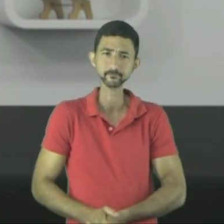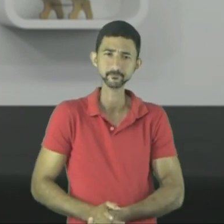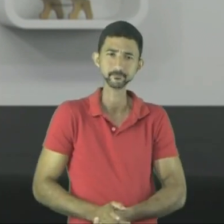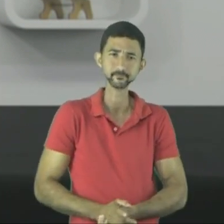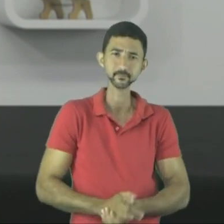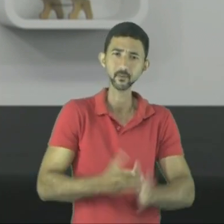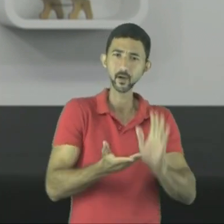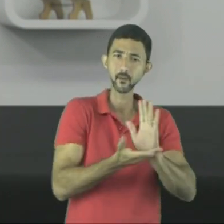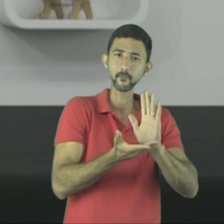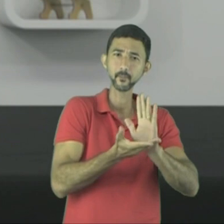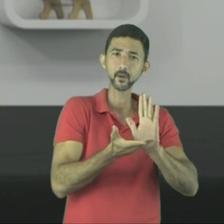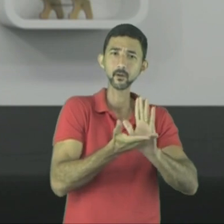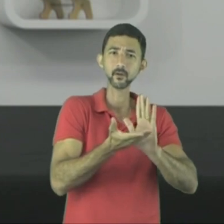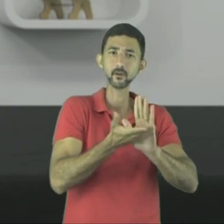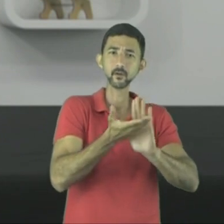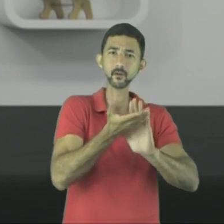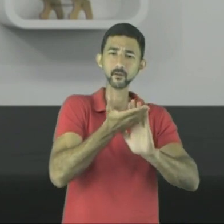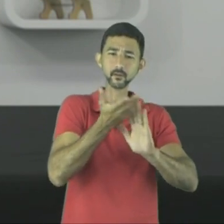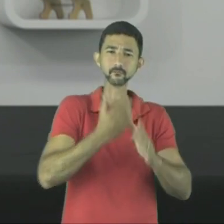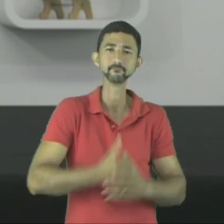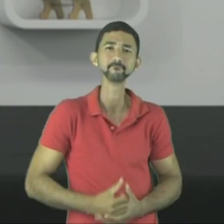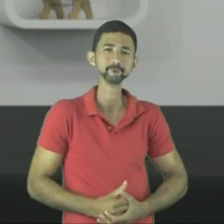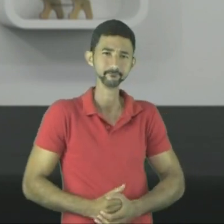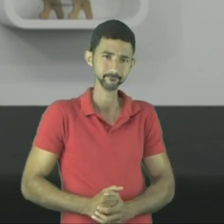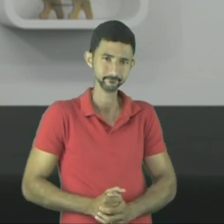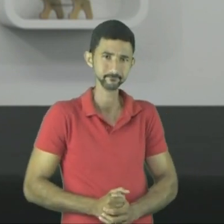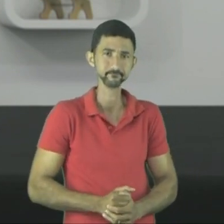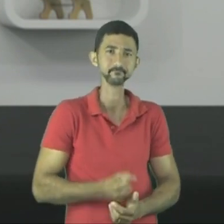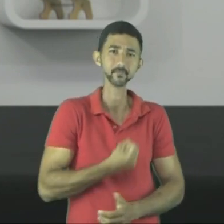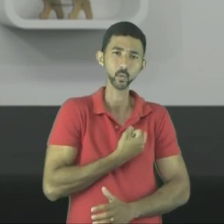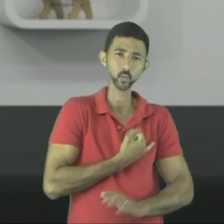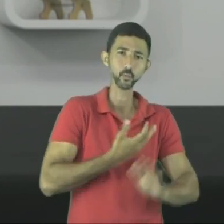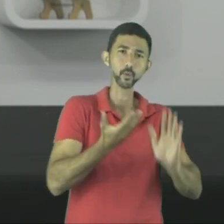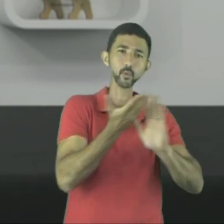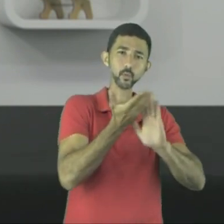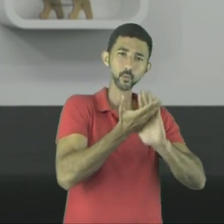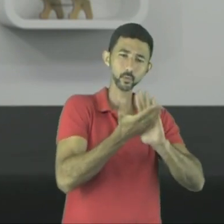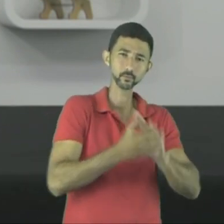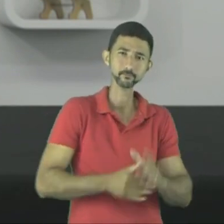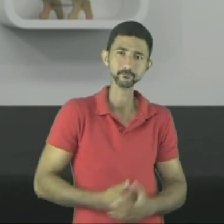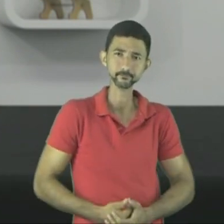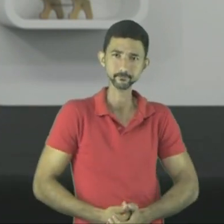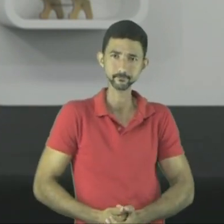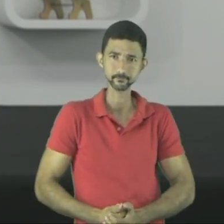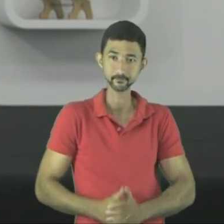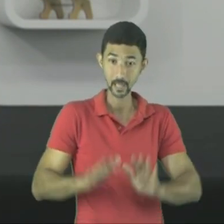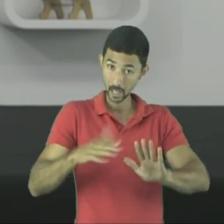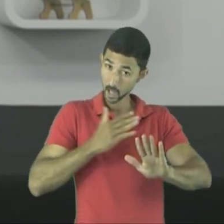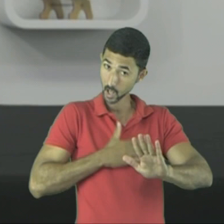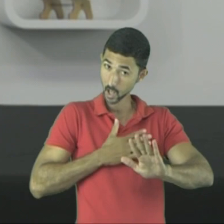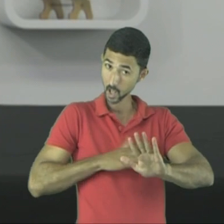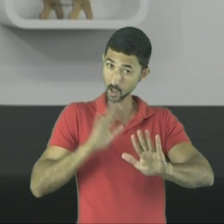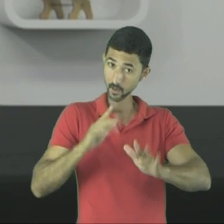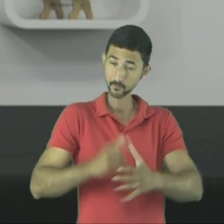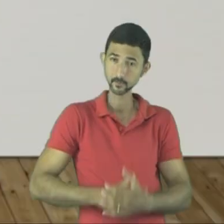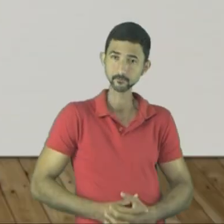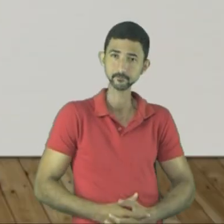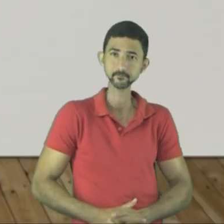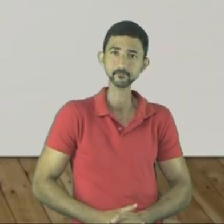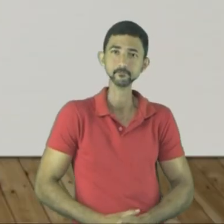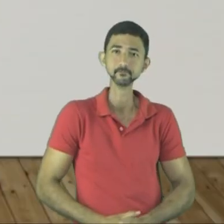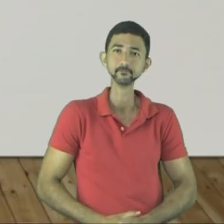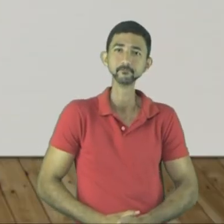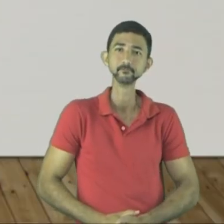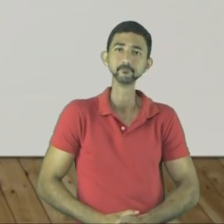crescente dos números primos, e já vai ficar tudo organizadinho, tudo bonitinho. Não te agonia, relaxa. Bora lá.